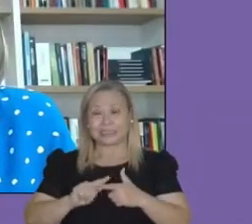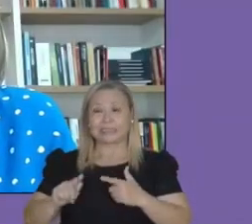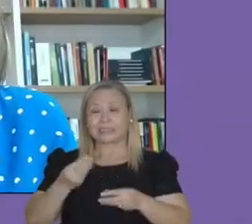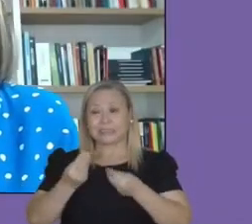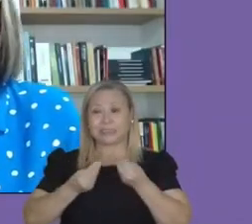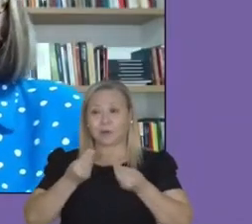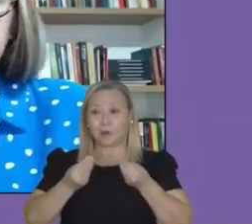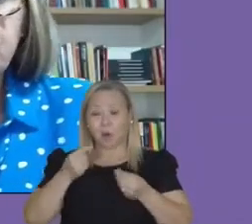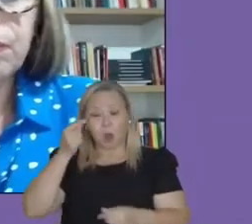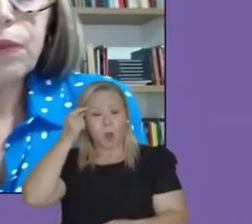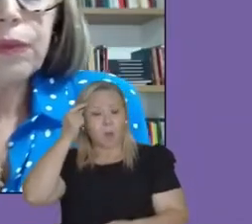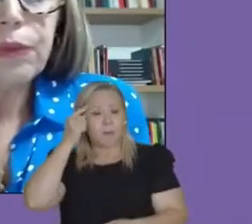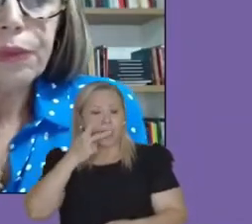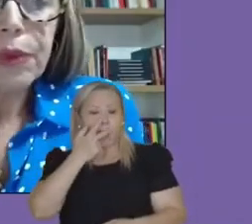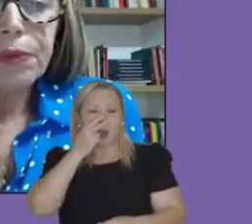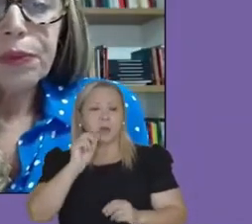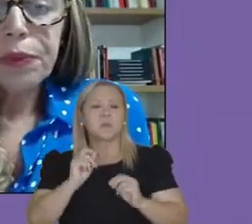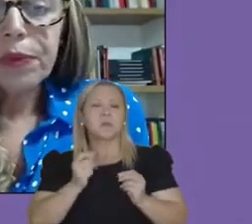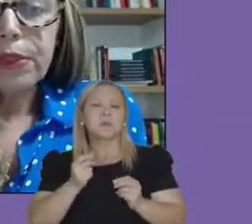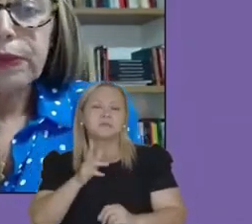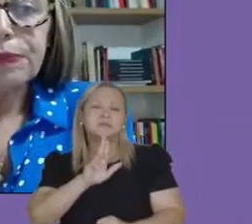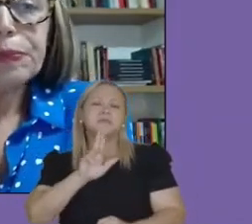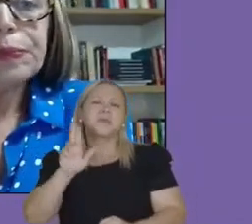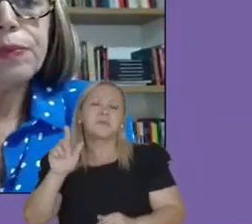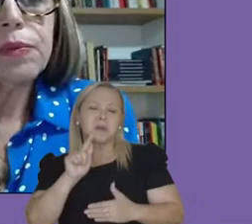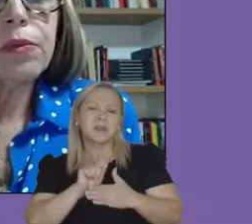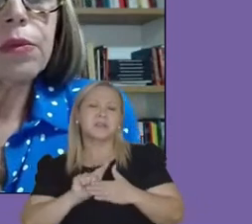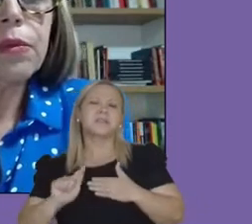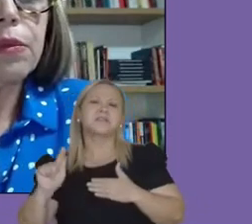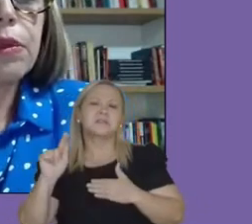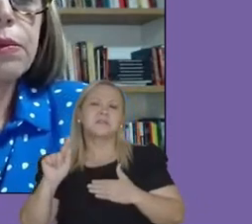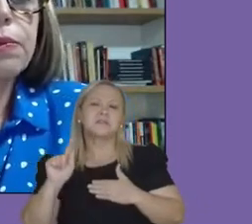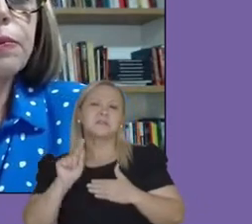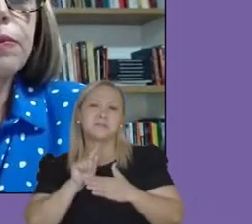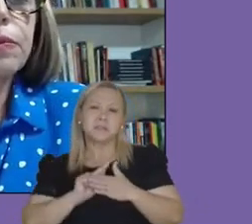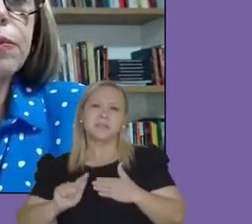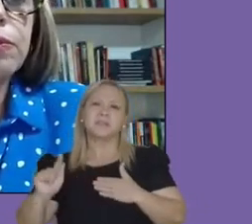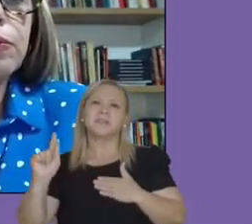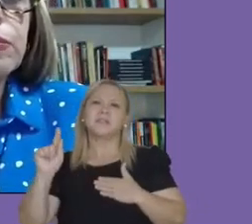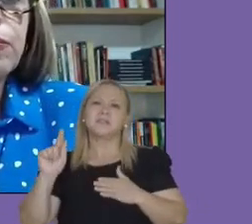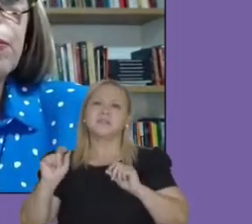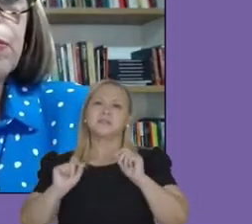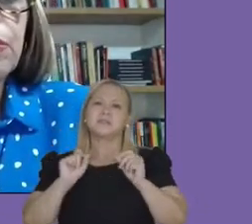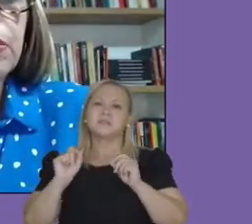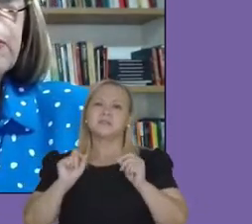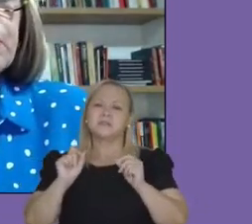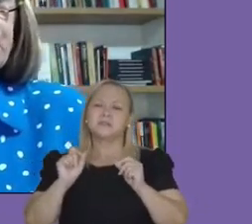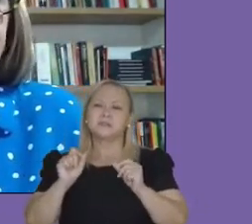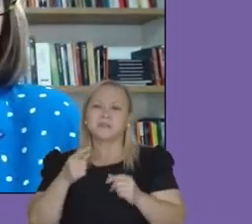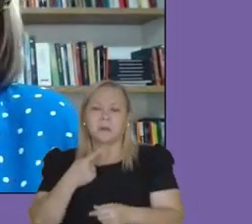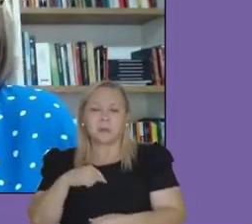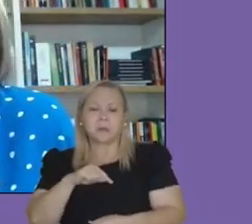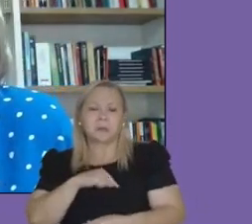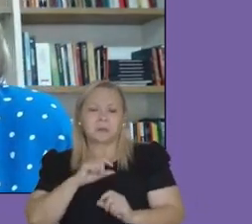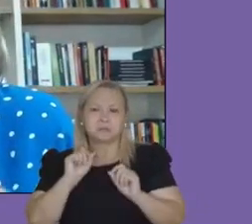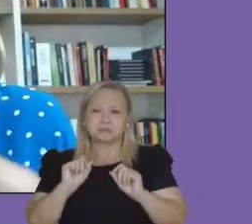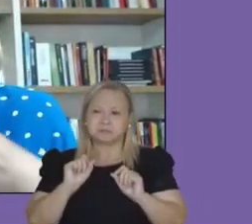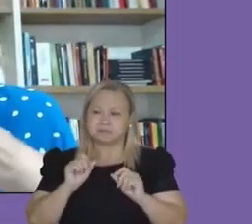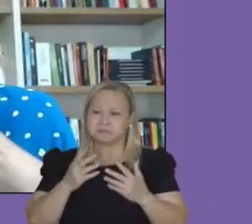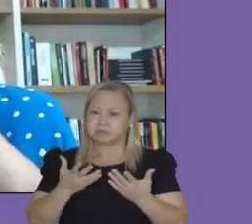eu pensando bem, eu acho que eu posso chamar de gestão, sim. É a gestão porque promove o caos. Então,